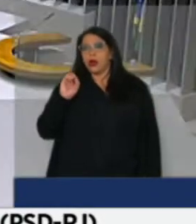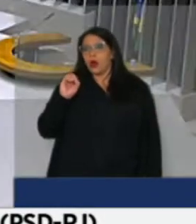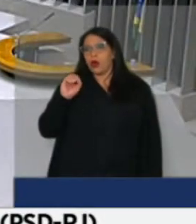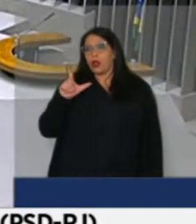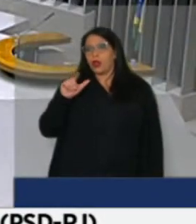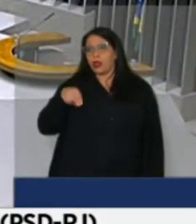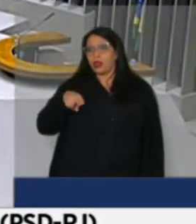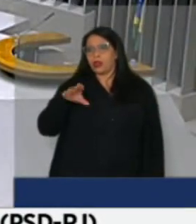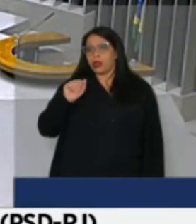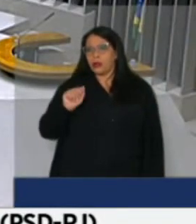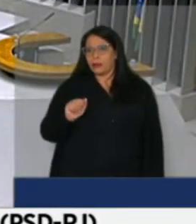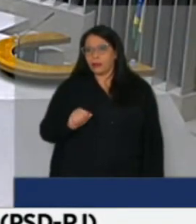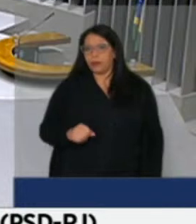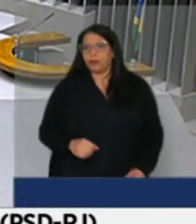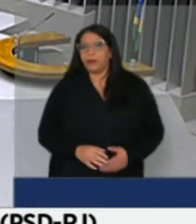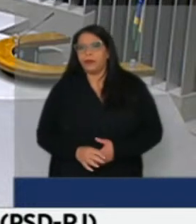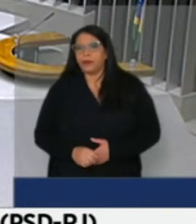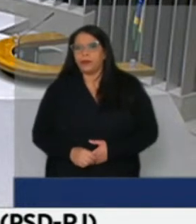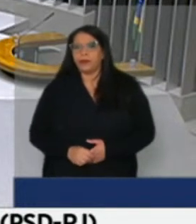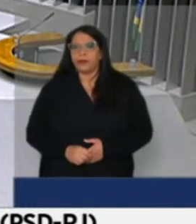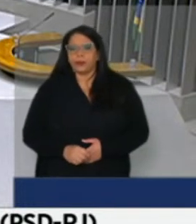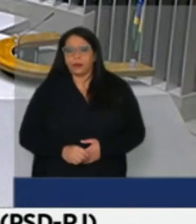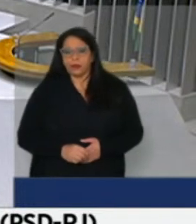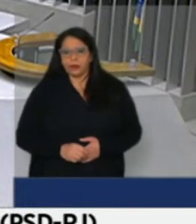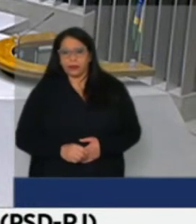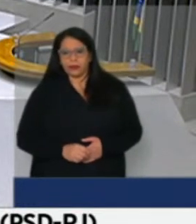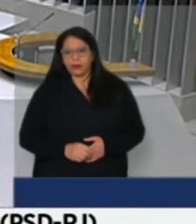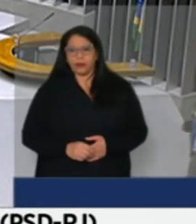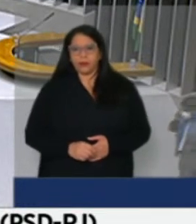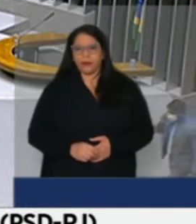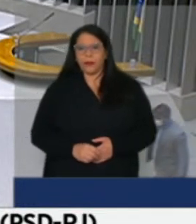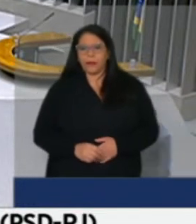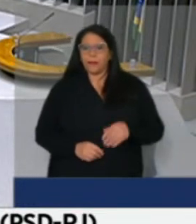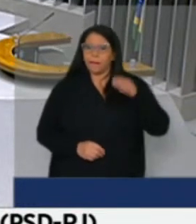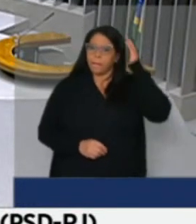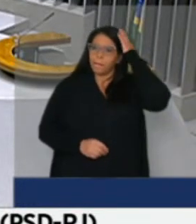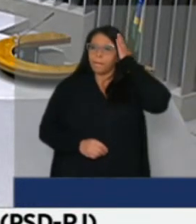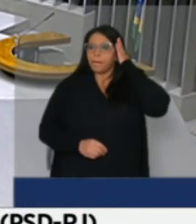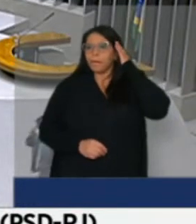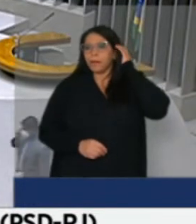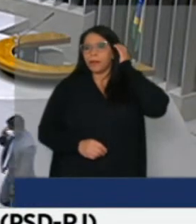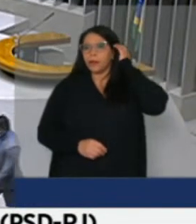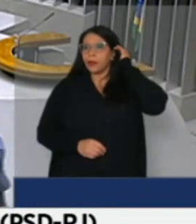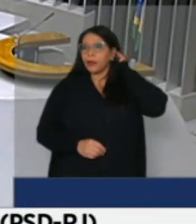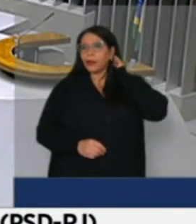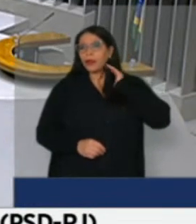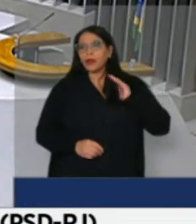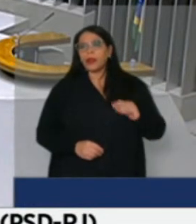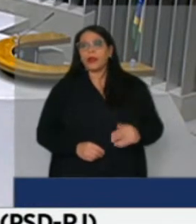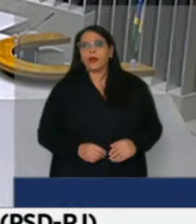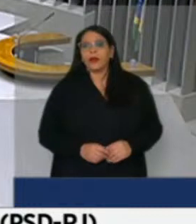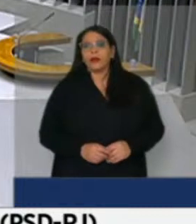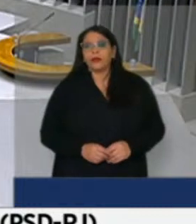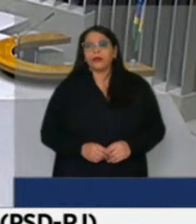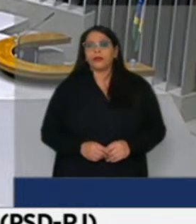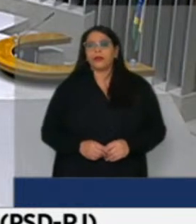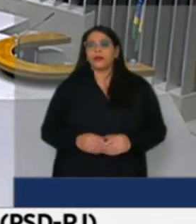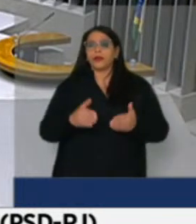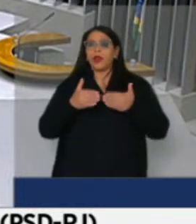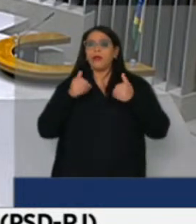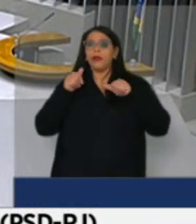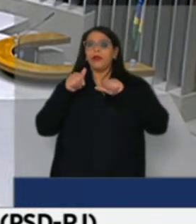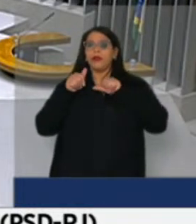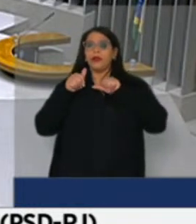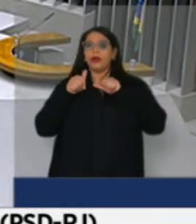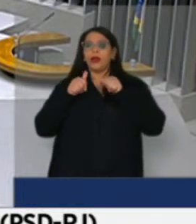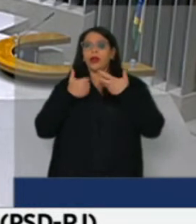Questão de ordem, presidente. Eu só gostaria que, no esclarecimento de Vossa Excelência oferecesse essa alternativa. Eu também